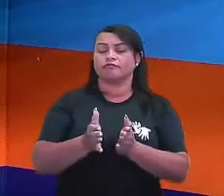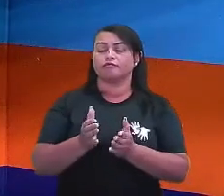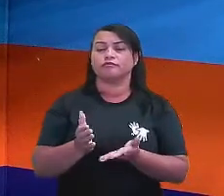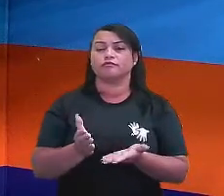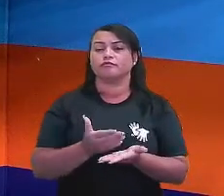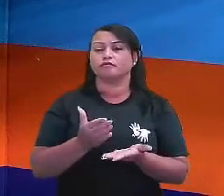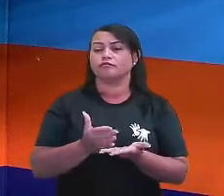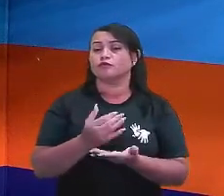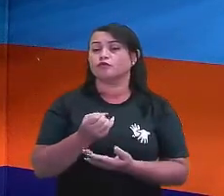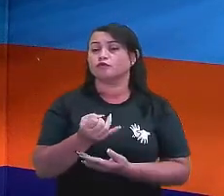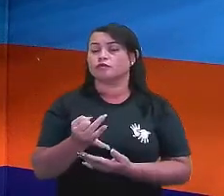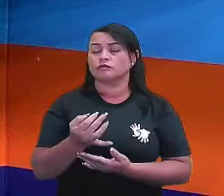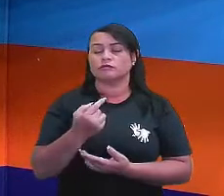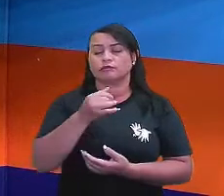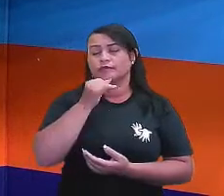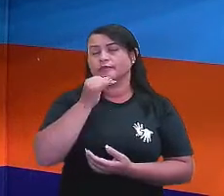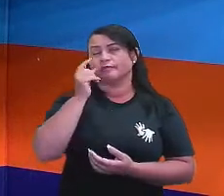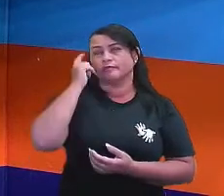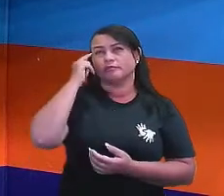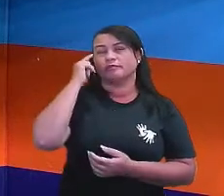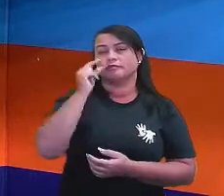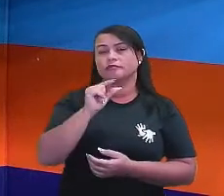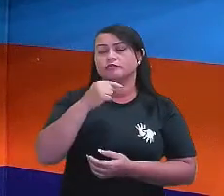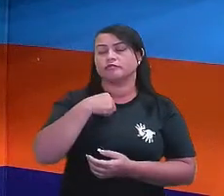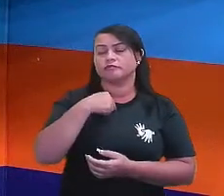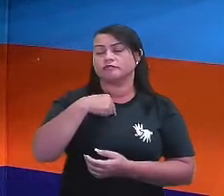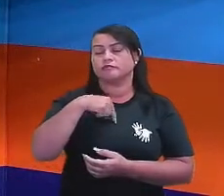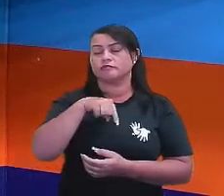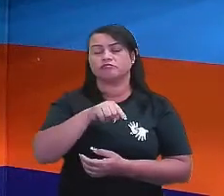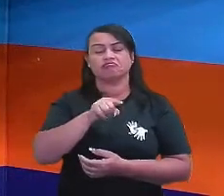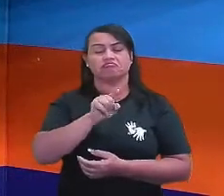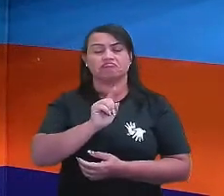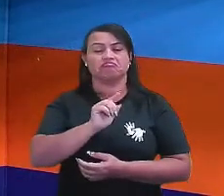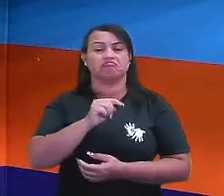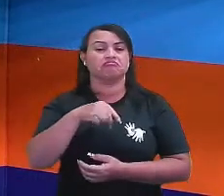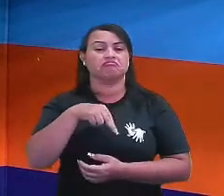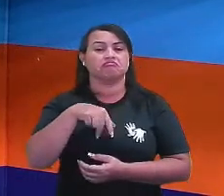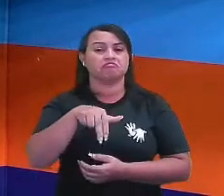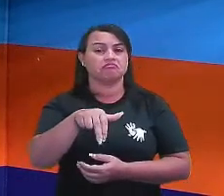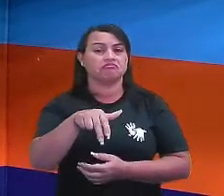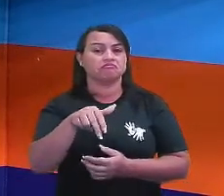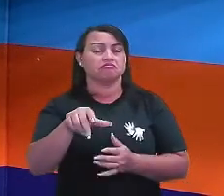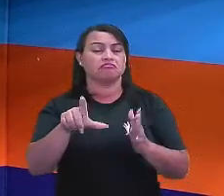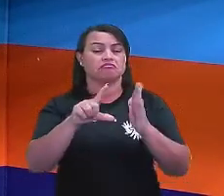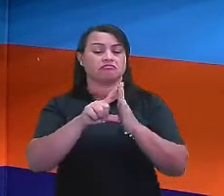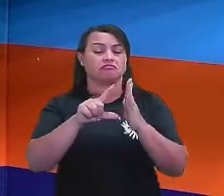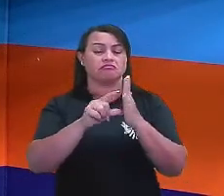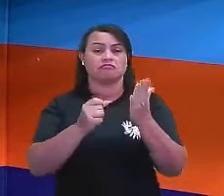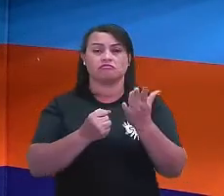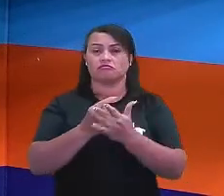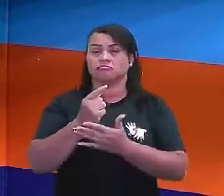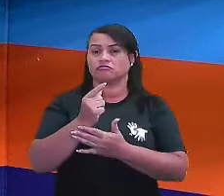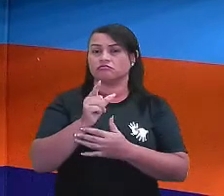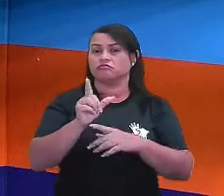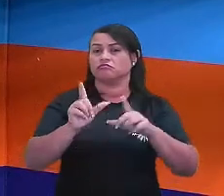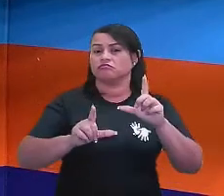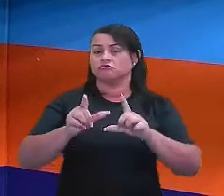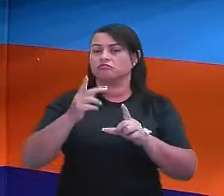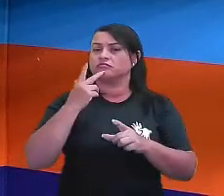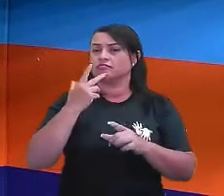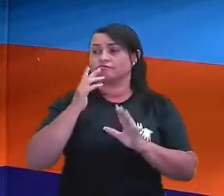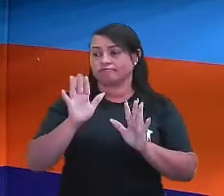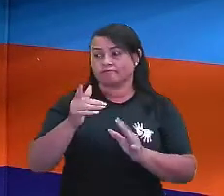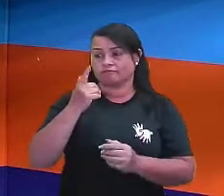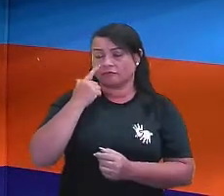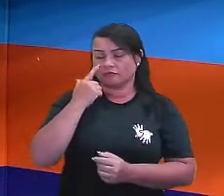pouquinho. Você foi na loja, queria comprar uma TV. E aí você disse assim: olha, vendedor, eu vou te dar